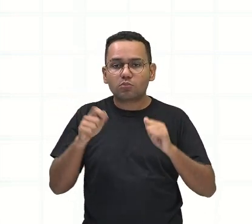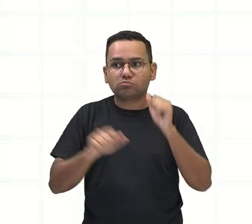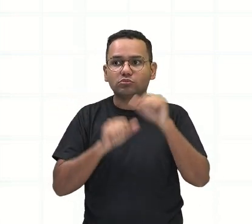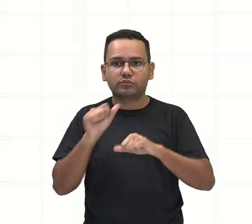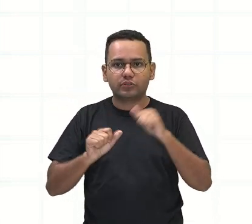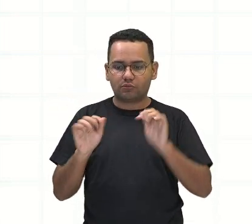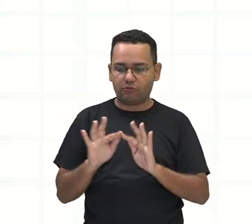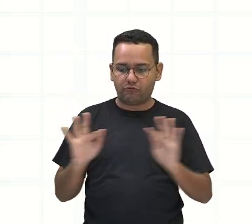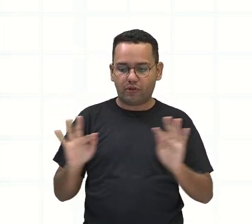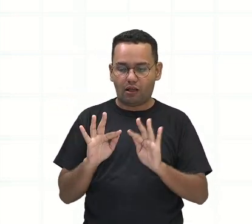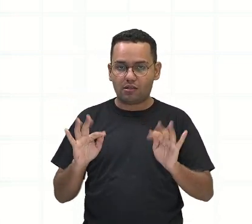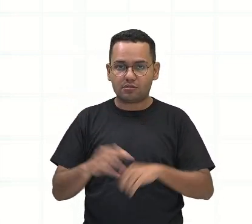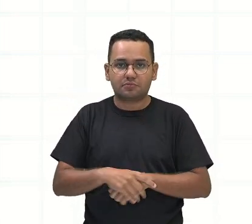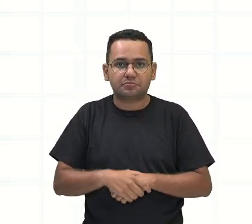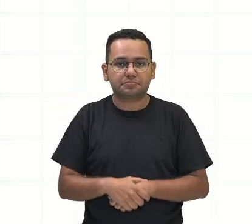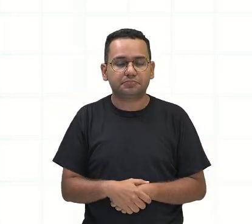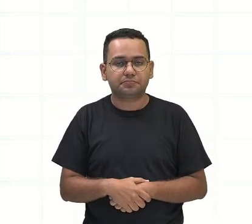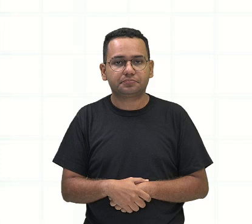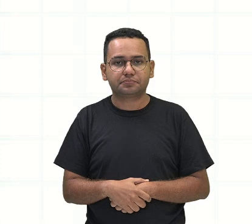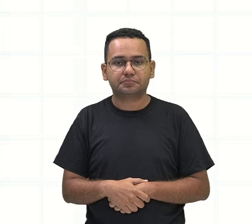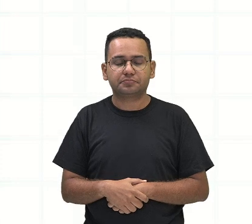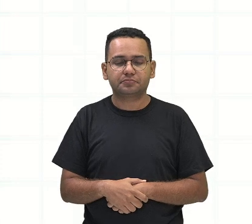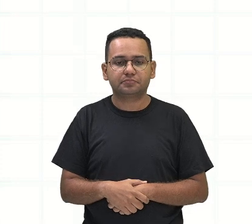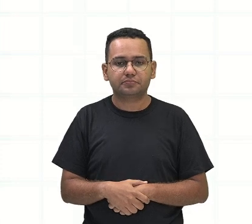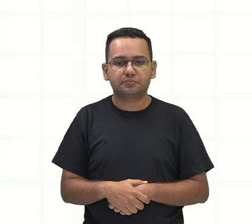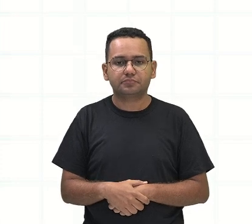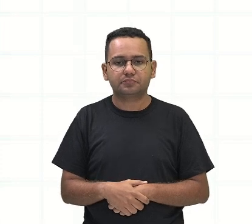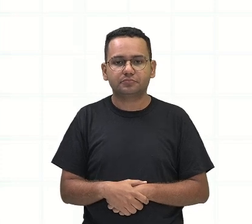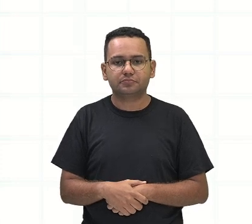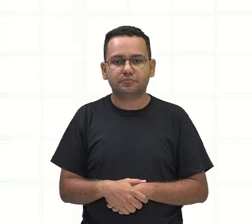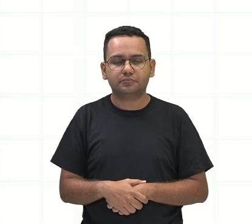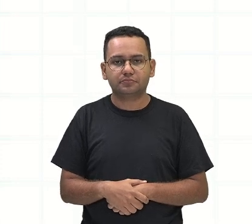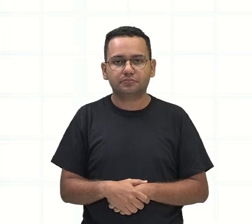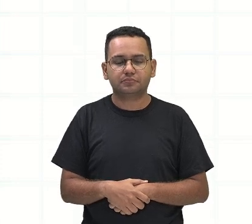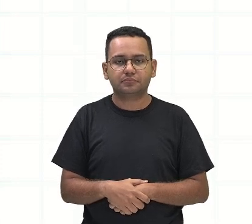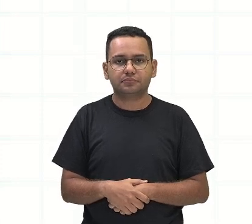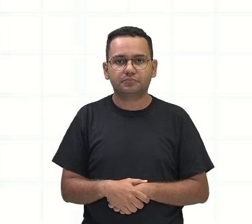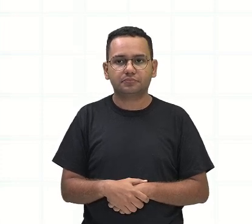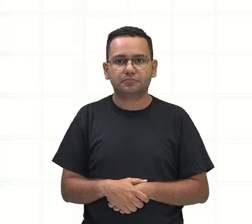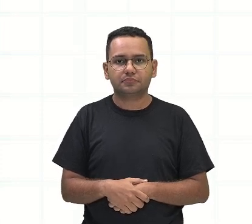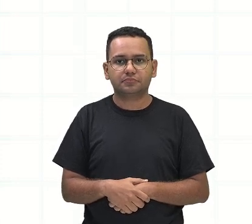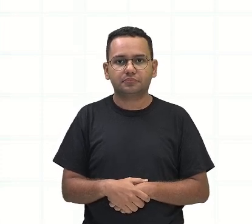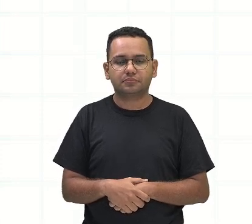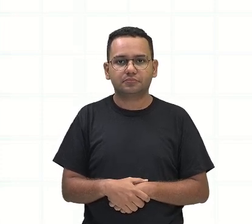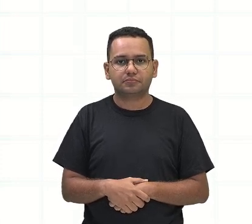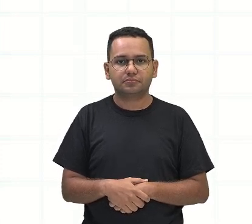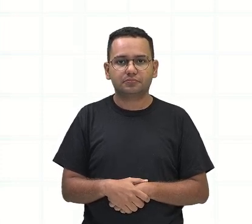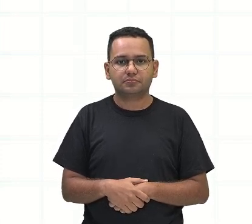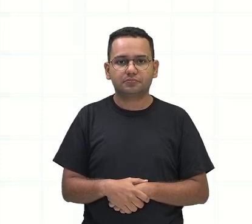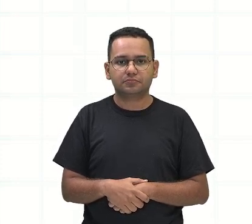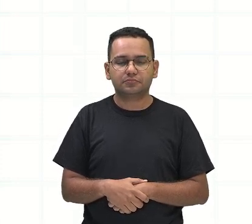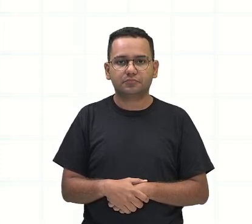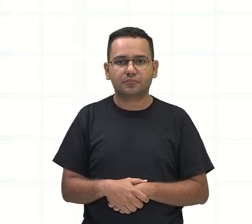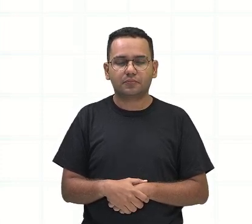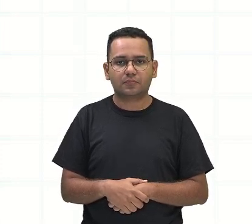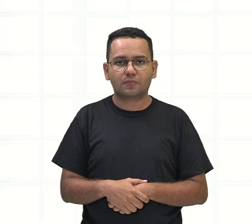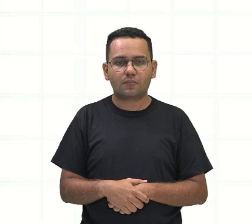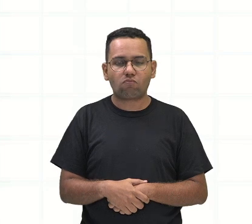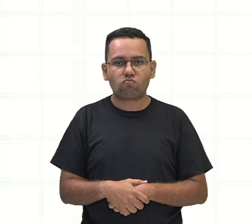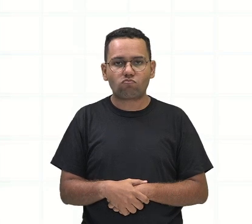nossa oração, né, do que nós estamos falando, mais exemplos dos nossos modalizadores. Ok,